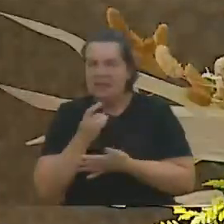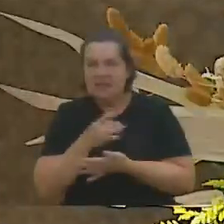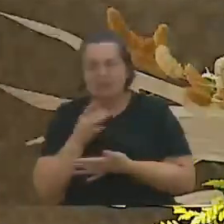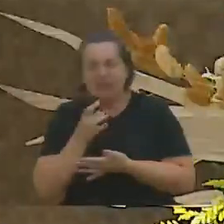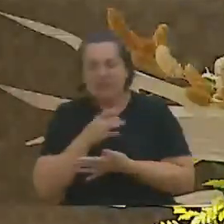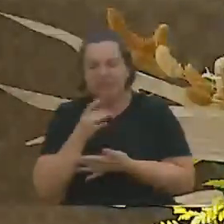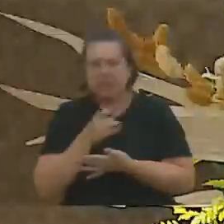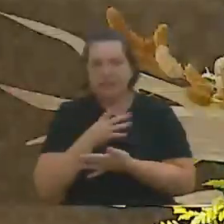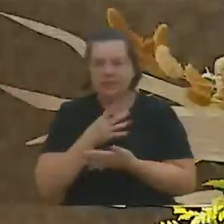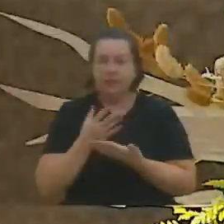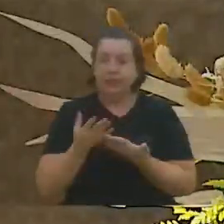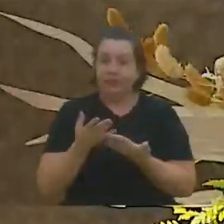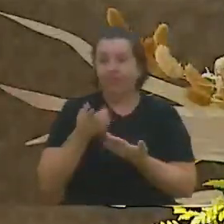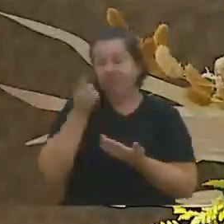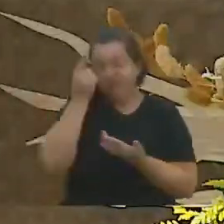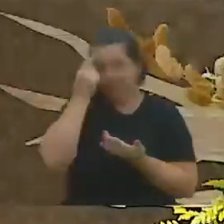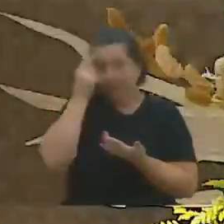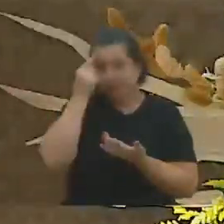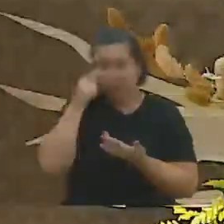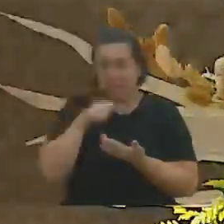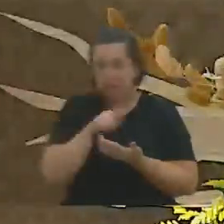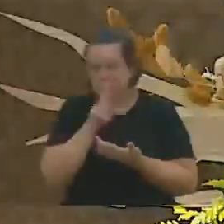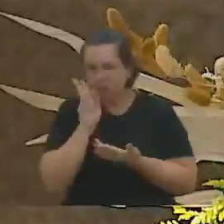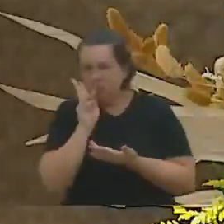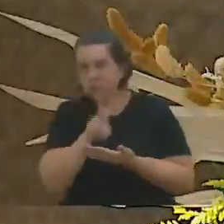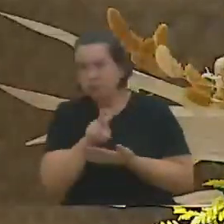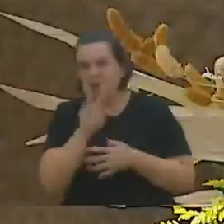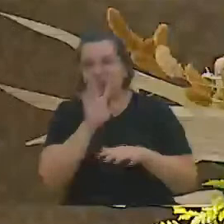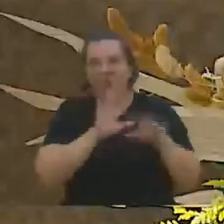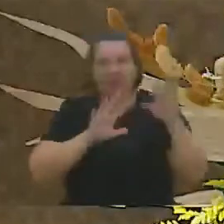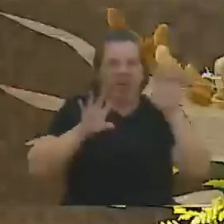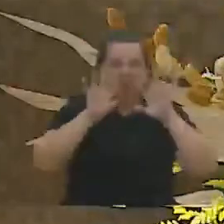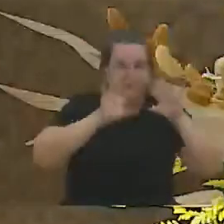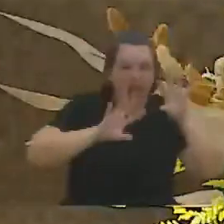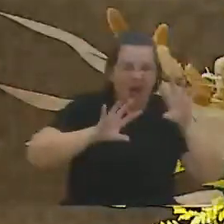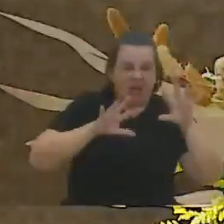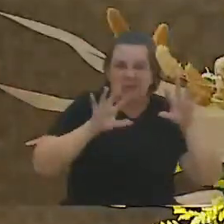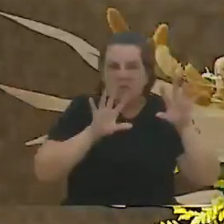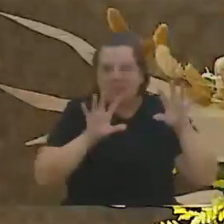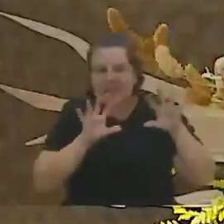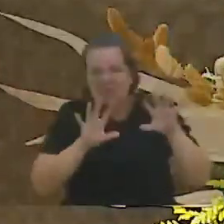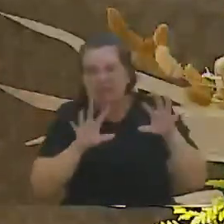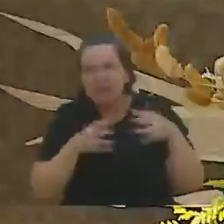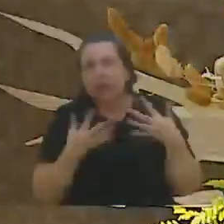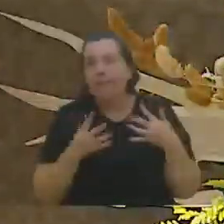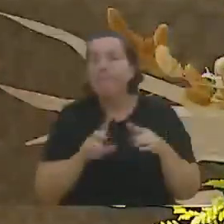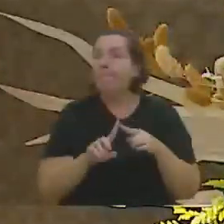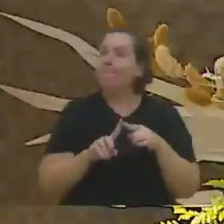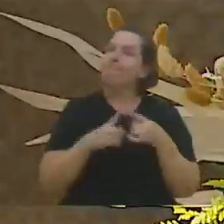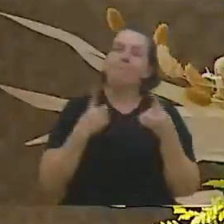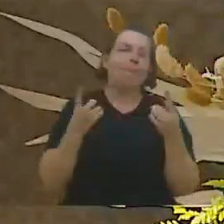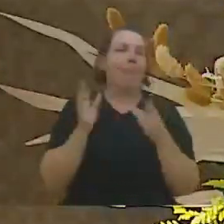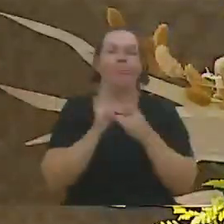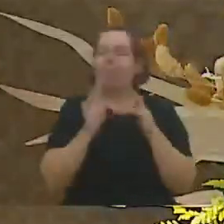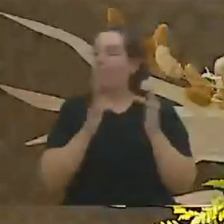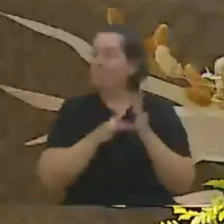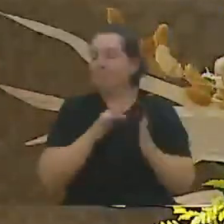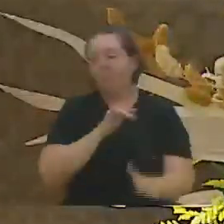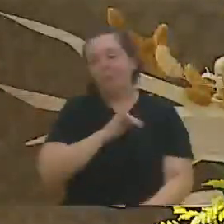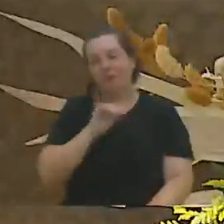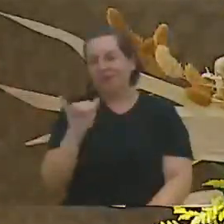medo, pensando que estavam vendo um fantasma. Mas Jesus